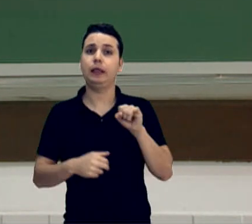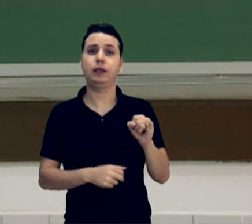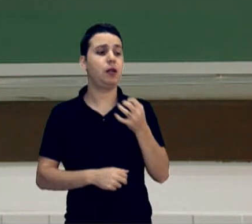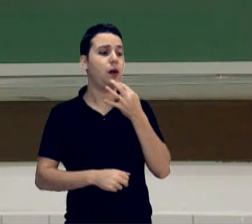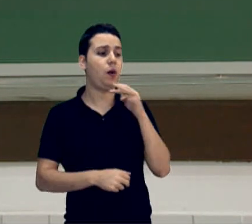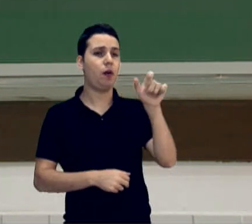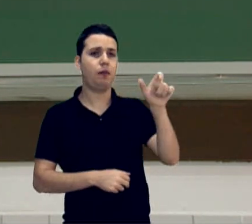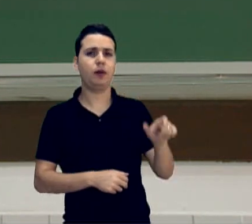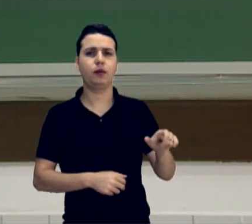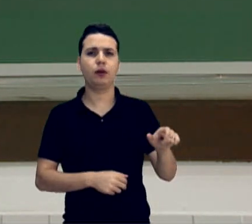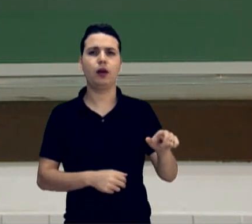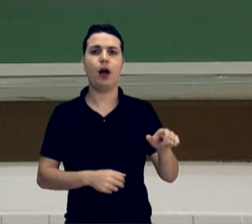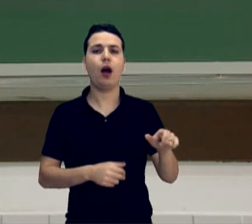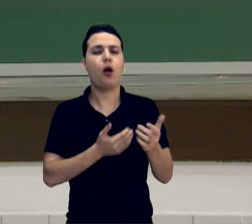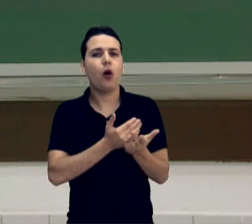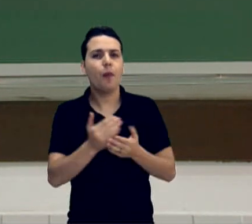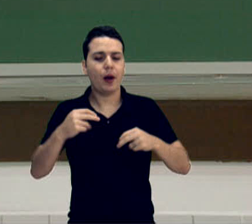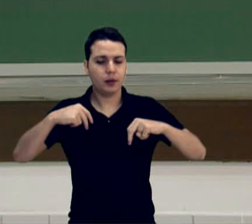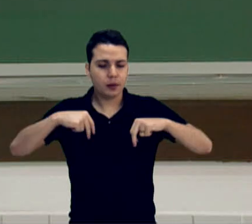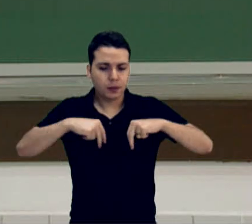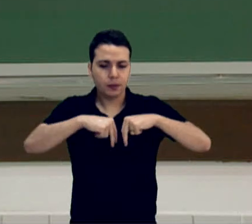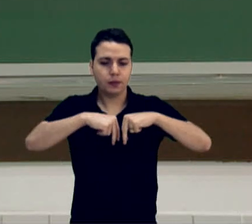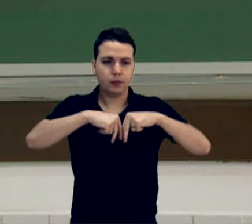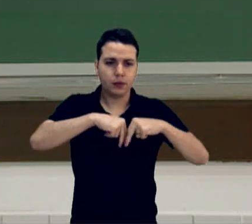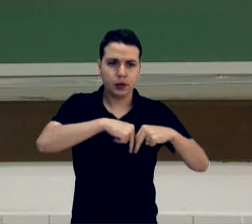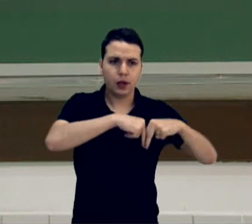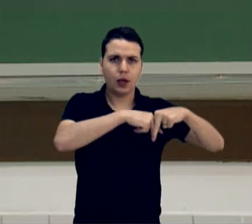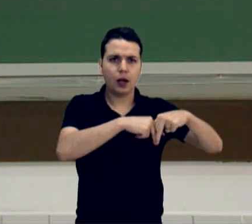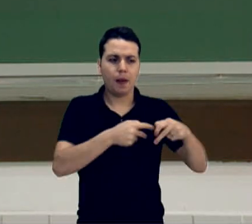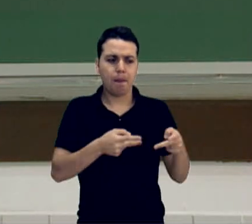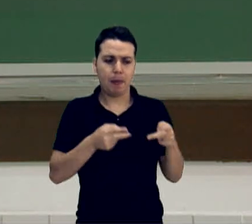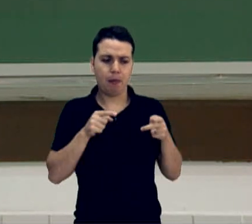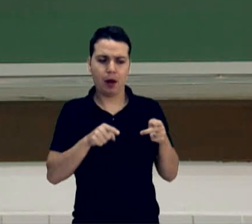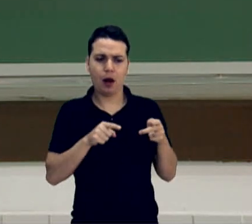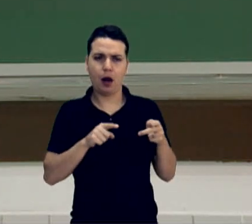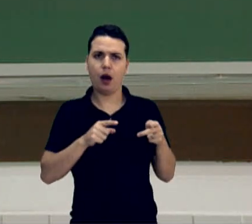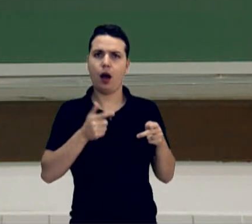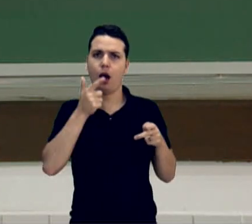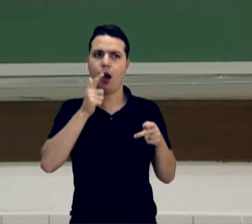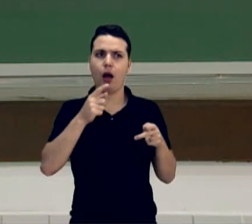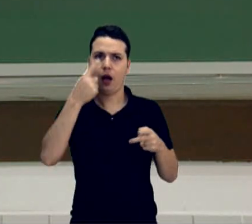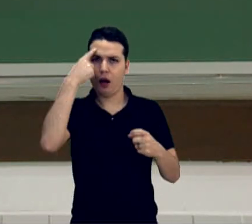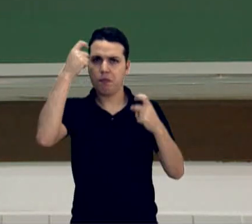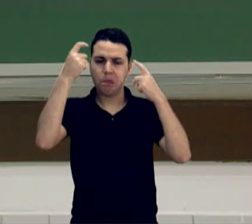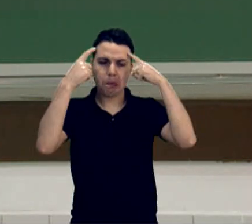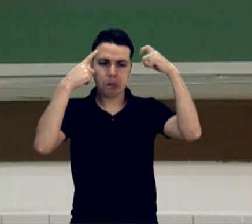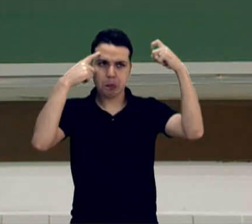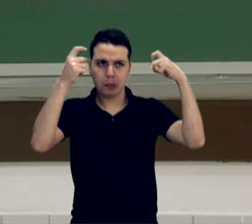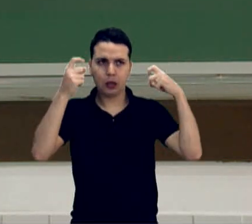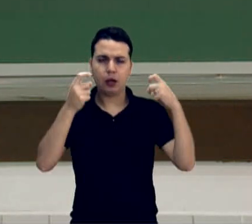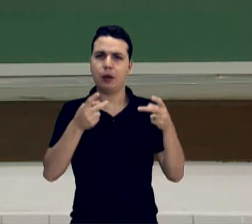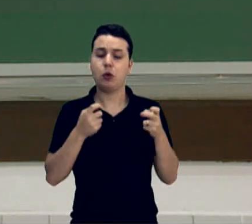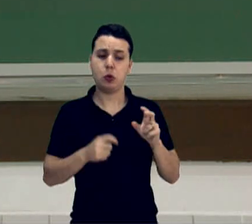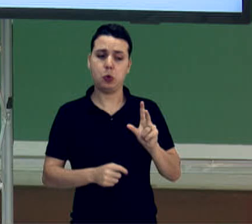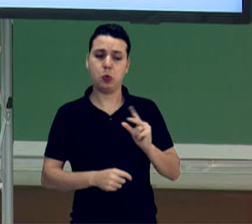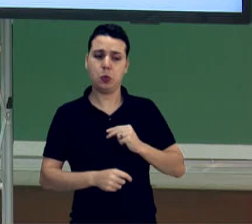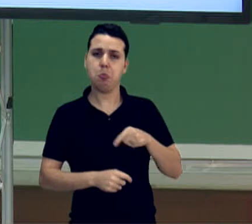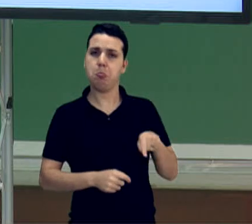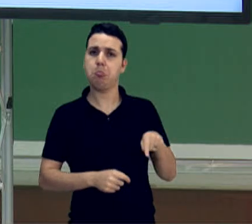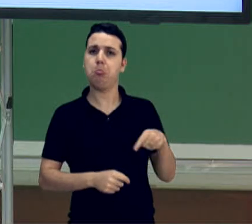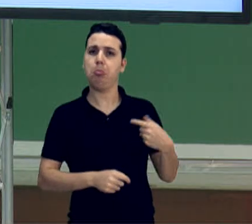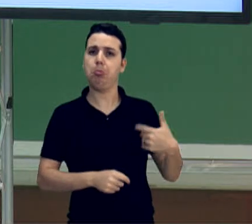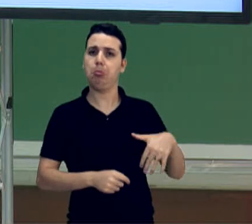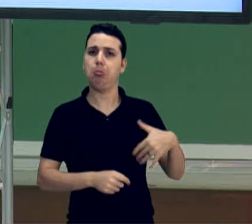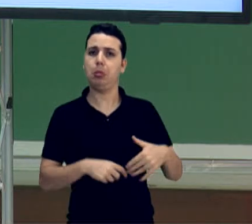gente começa a dançar e percebe que ela tem essa variação, essa criatividade de movimentos, essa pessoa dança bem.